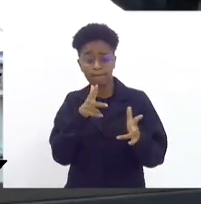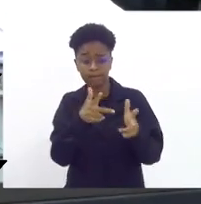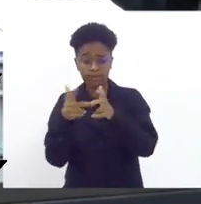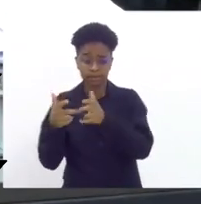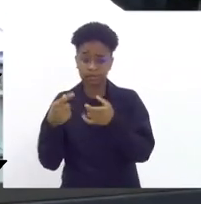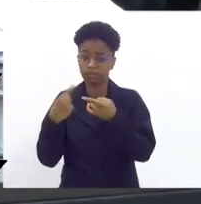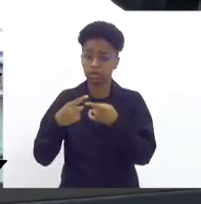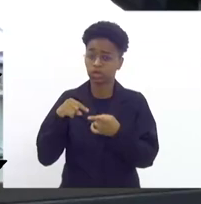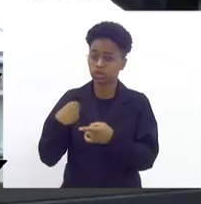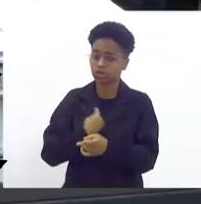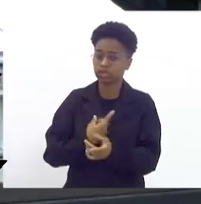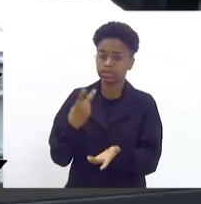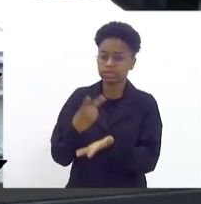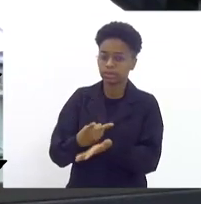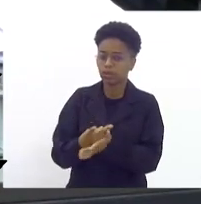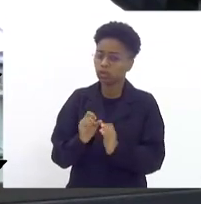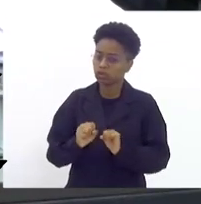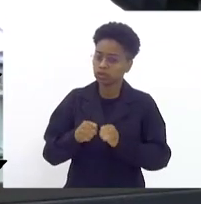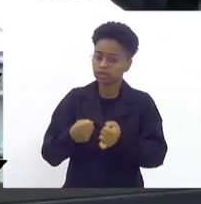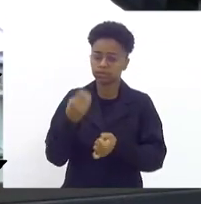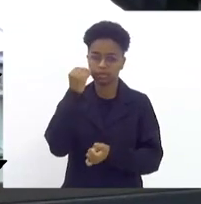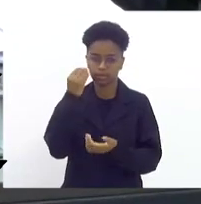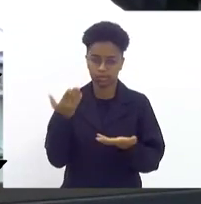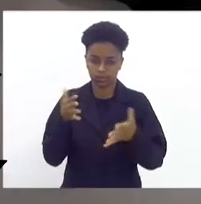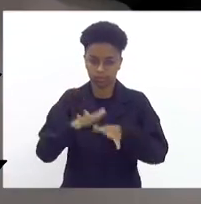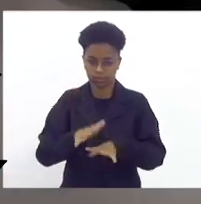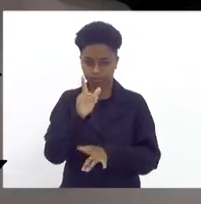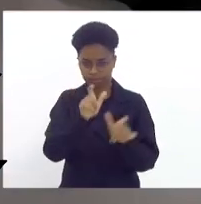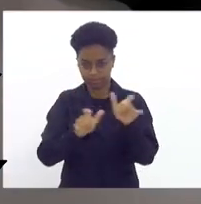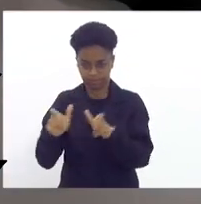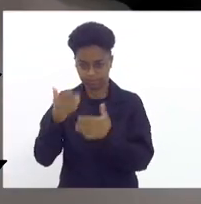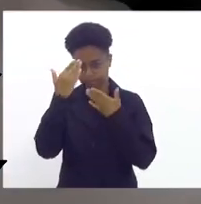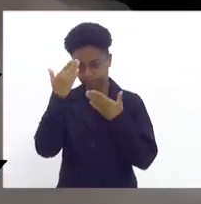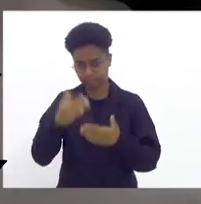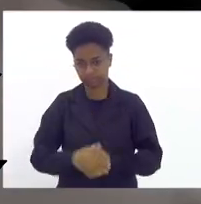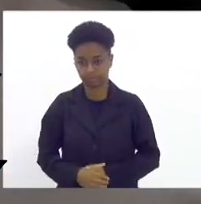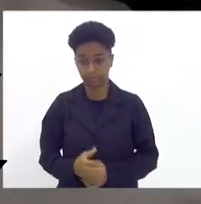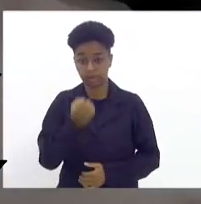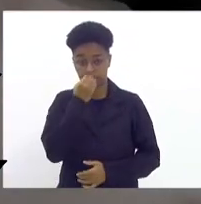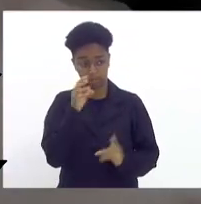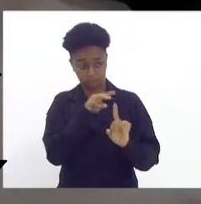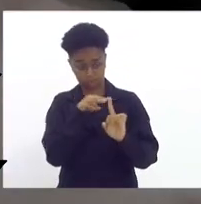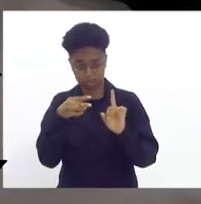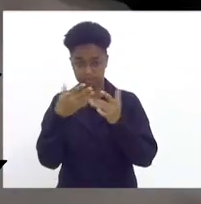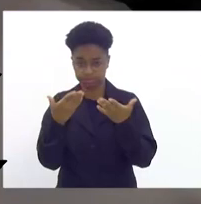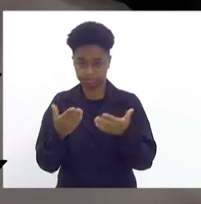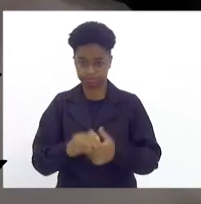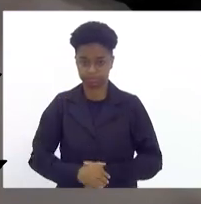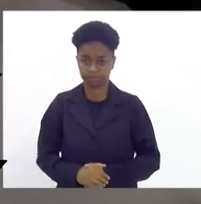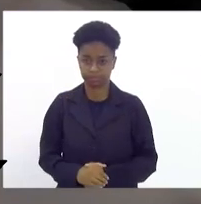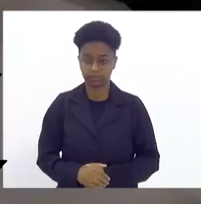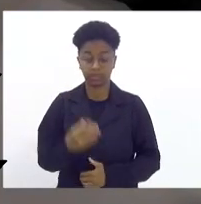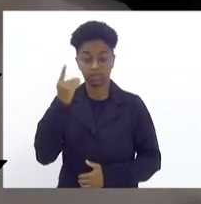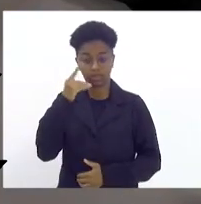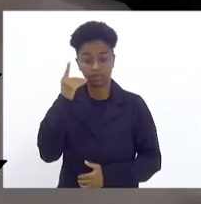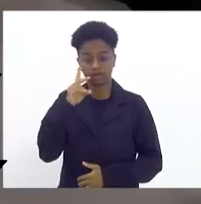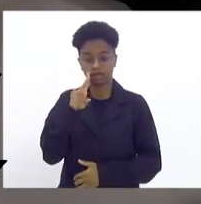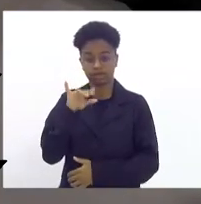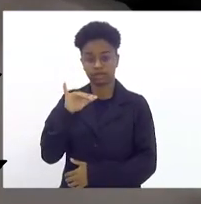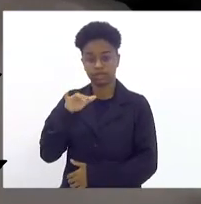nós estamos cada vez mais lutando pela inclusão. Obrigado. Boa percepção de Vossa Excelência. Deputado Vinícius